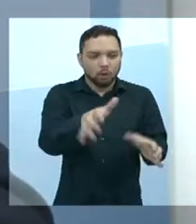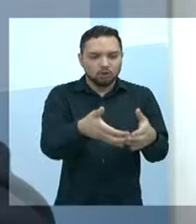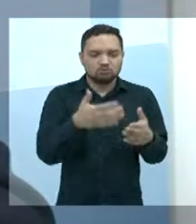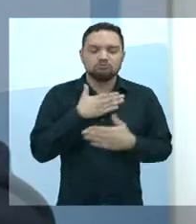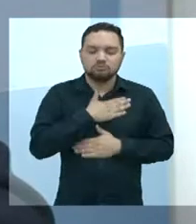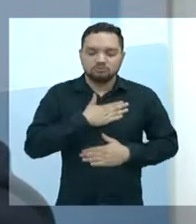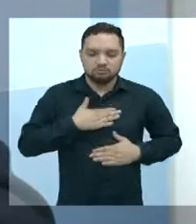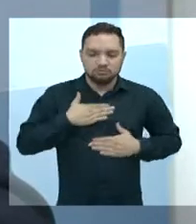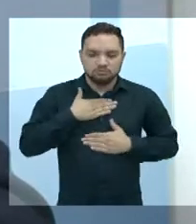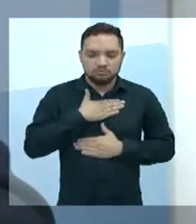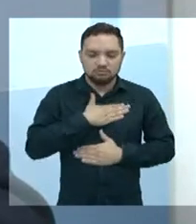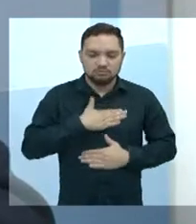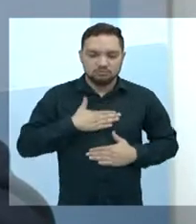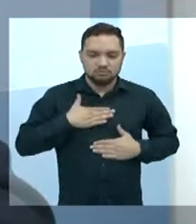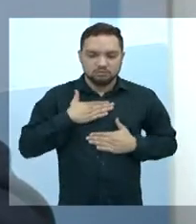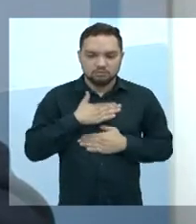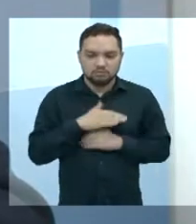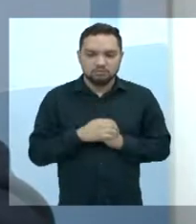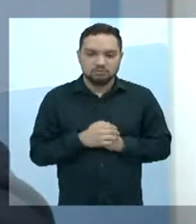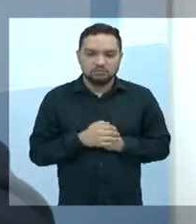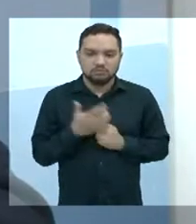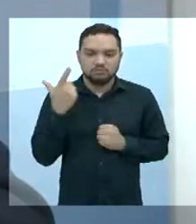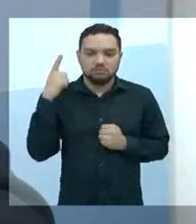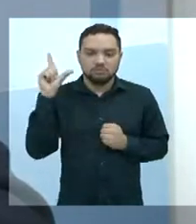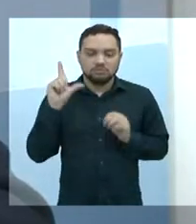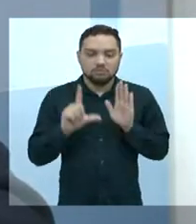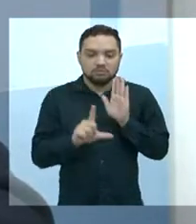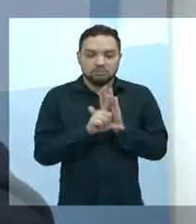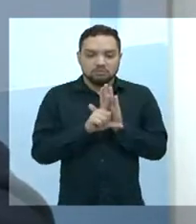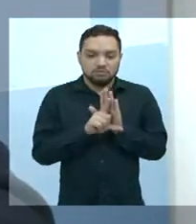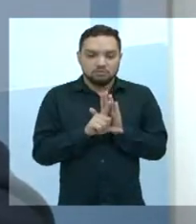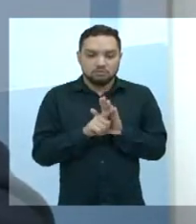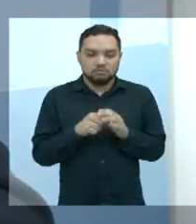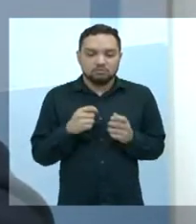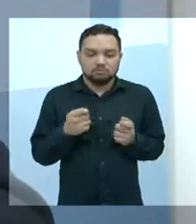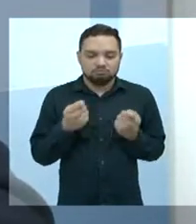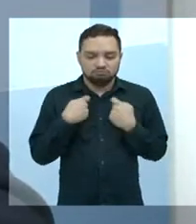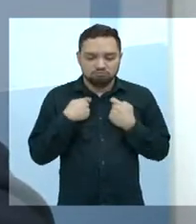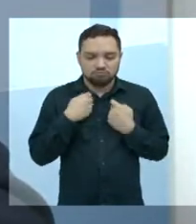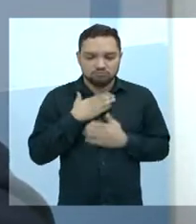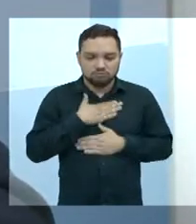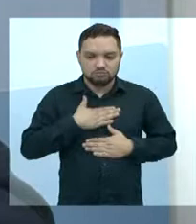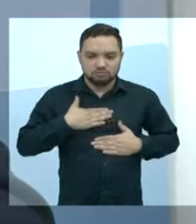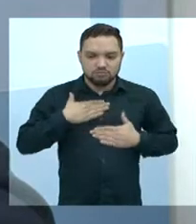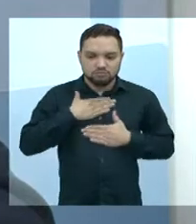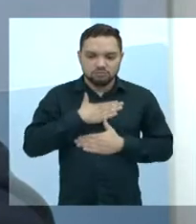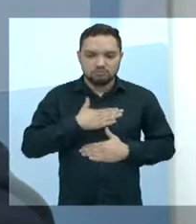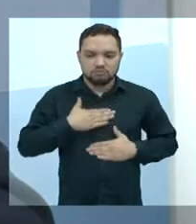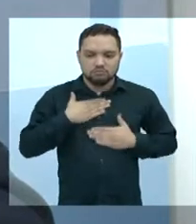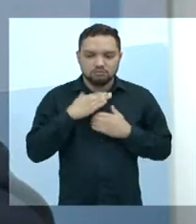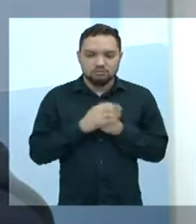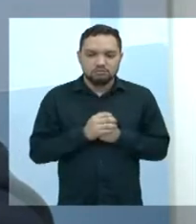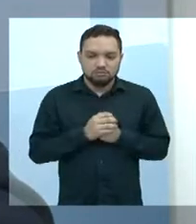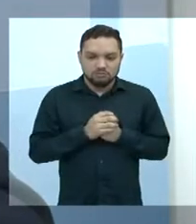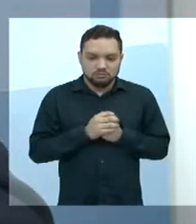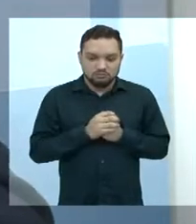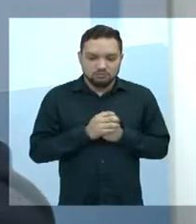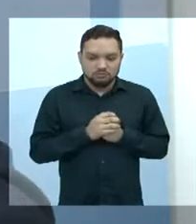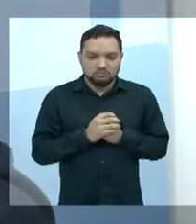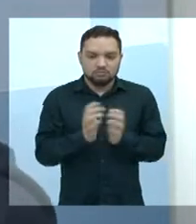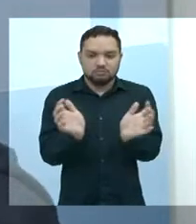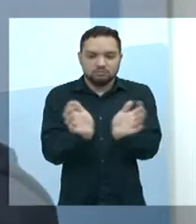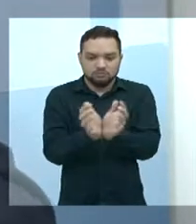Então, uma outra lei que me deixa muito feliz também, essa lei que a